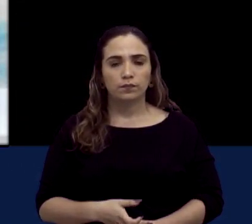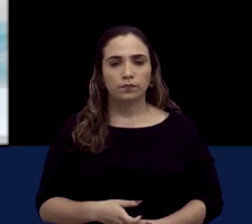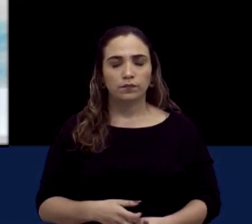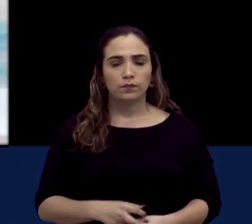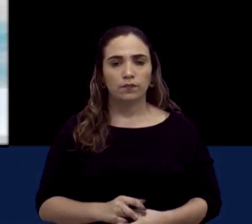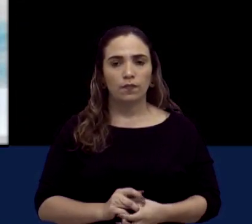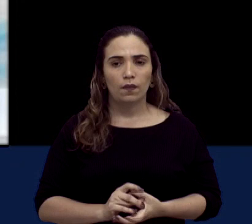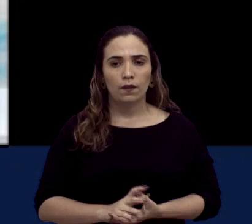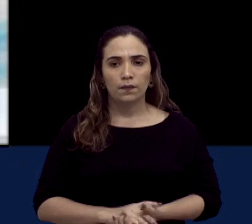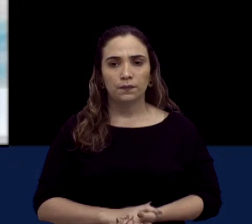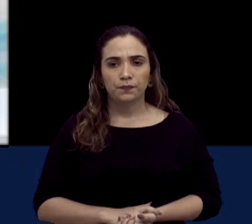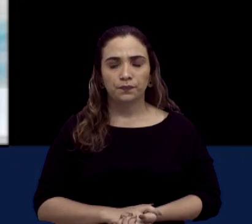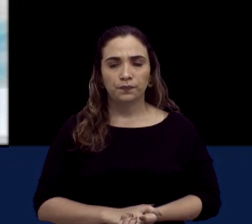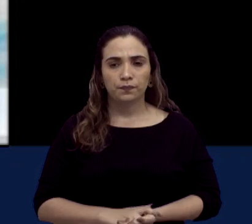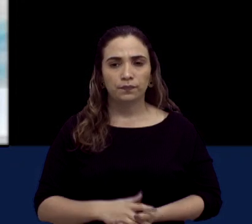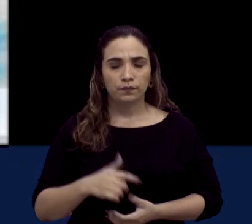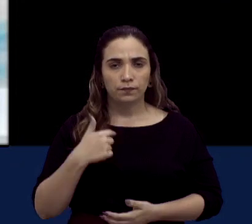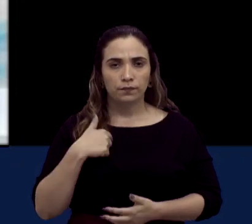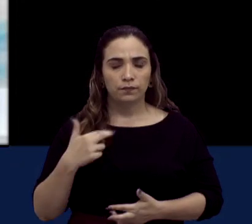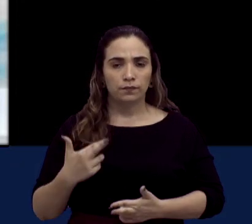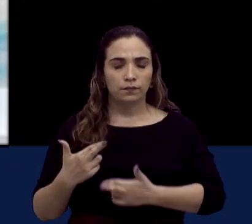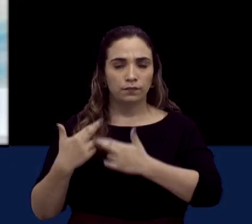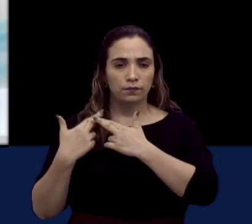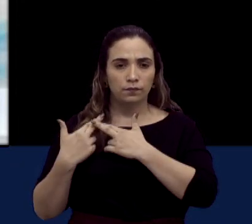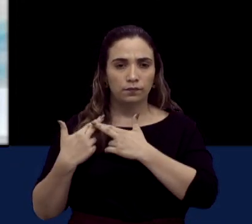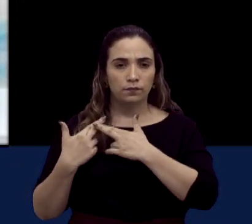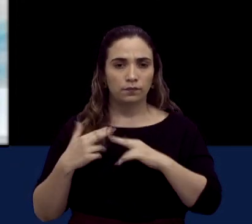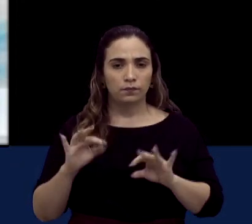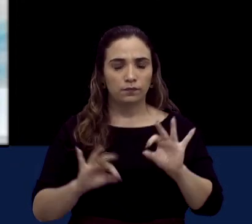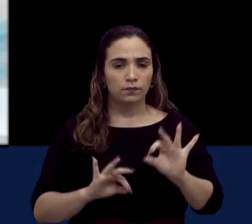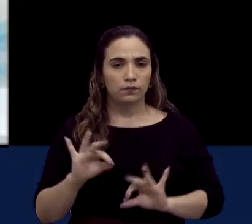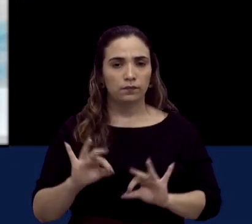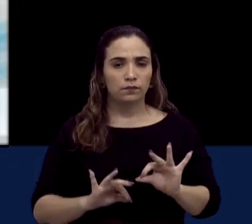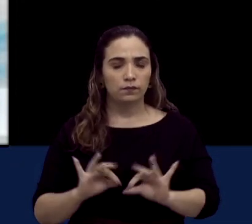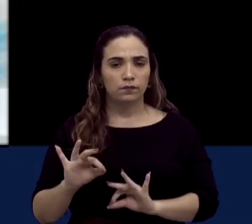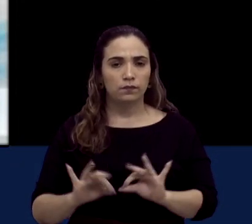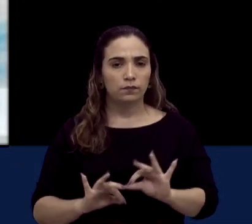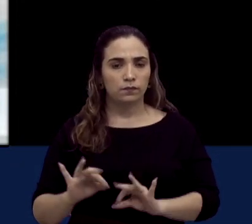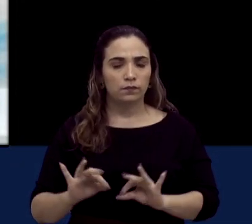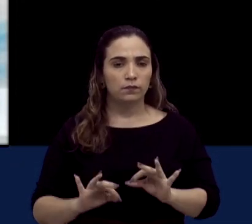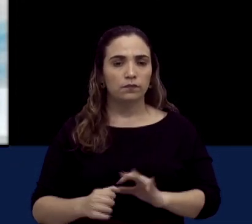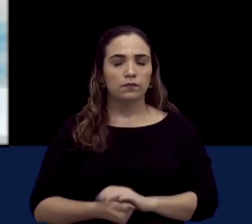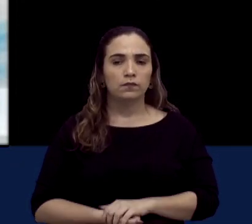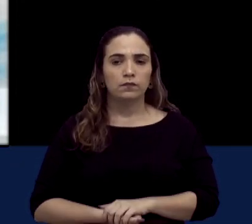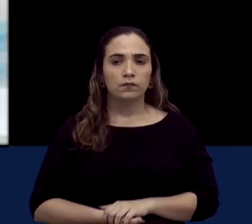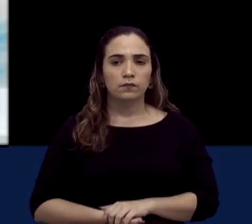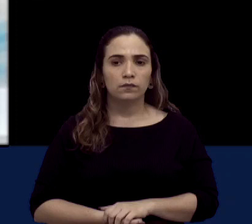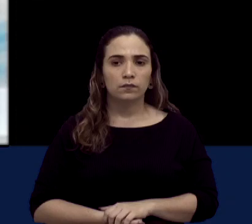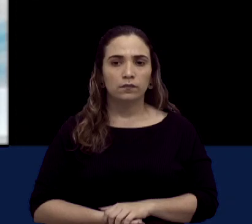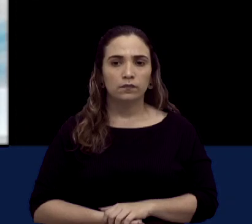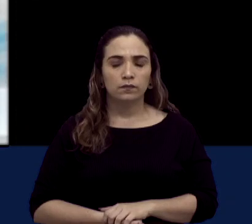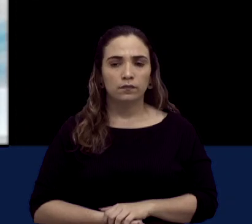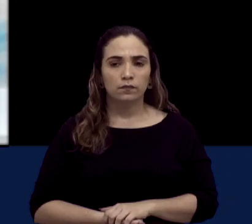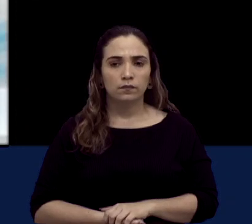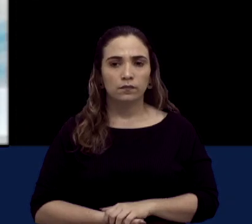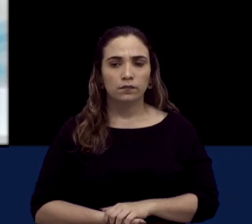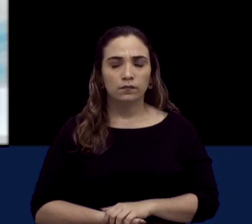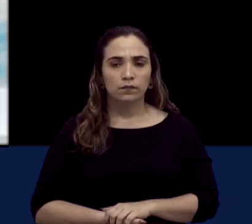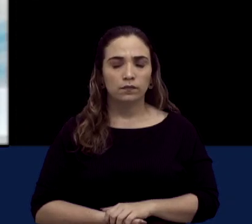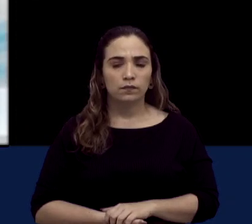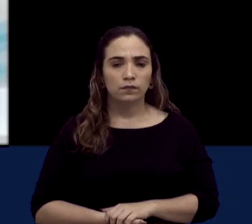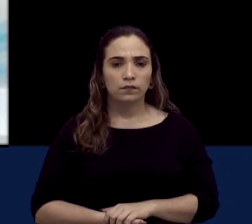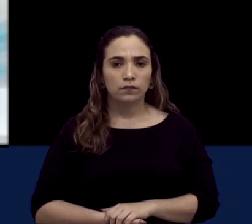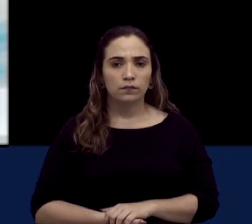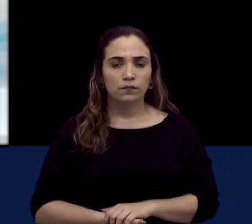onde eu sou responsável por uma determinada ação, né? E